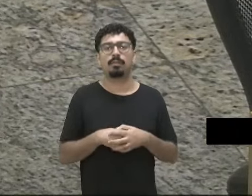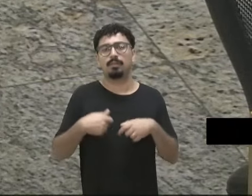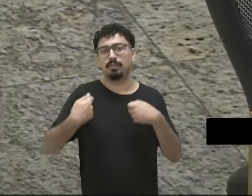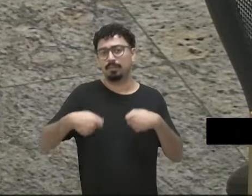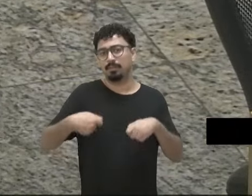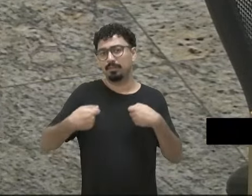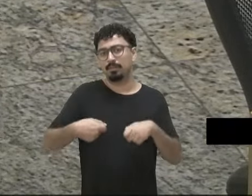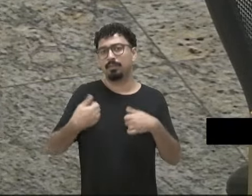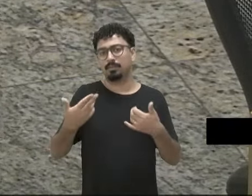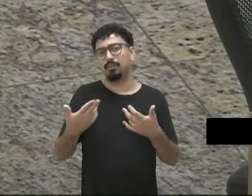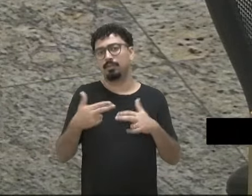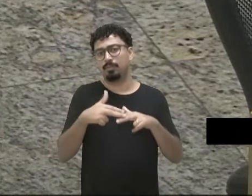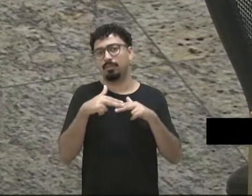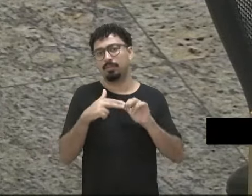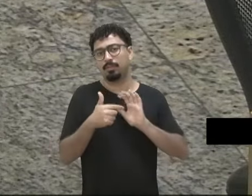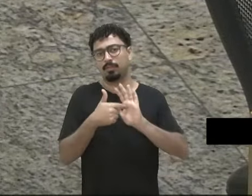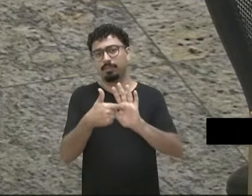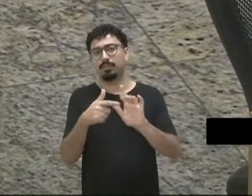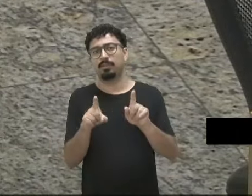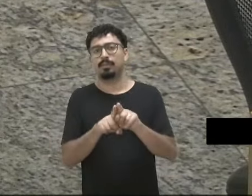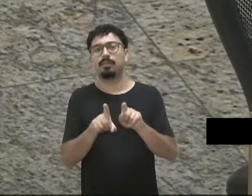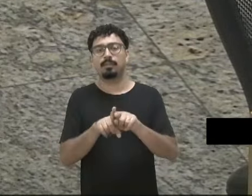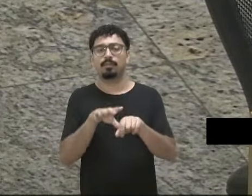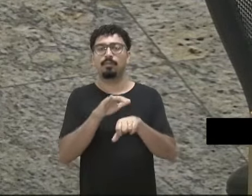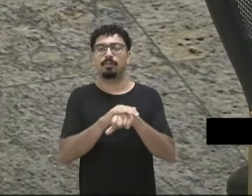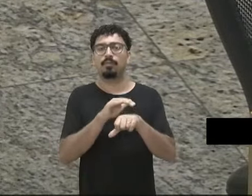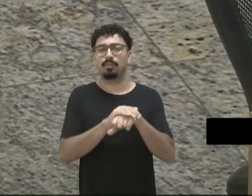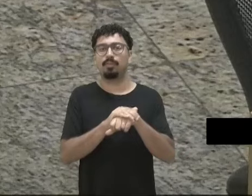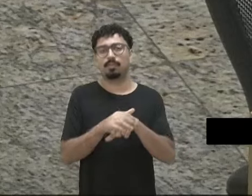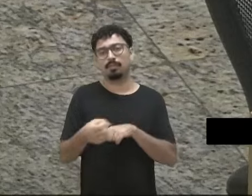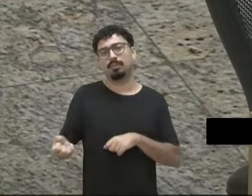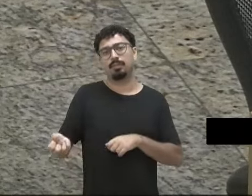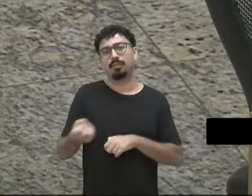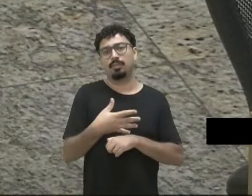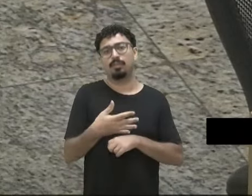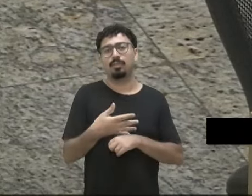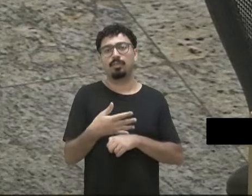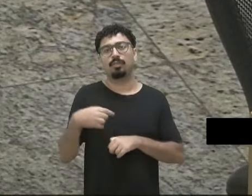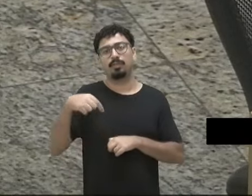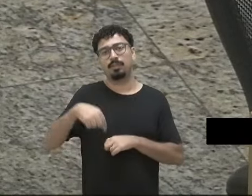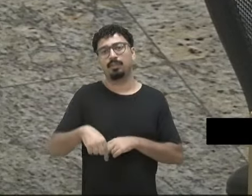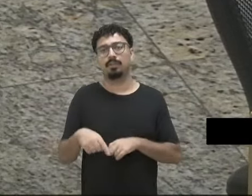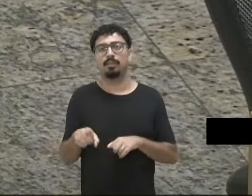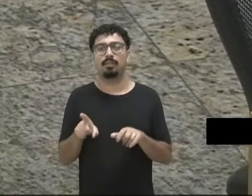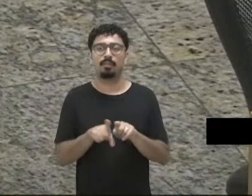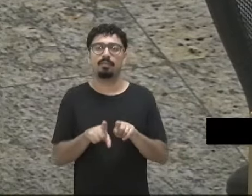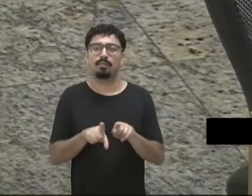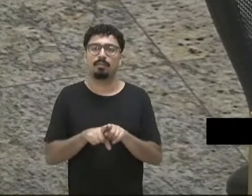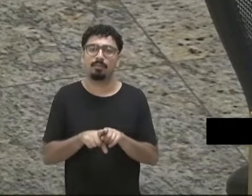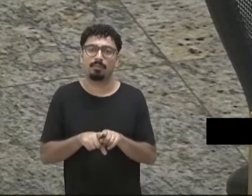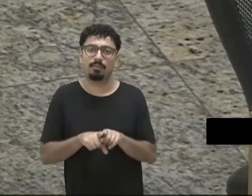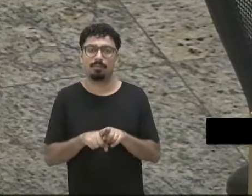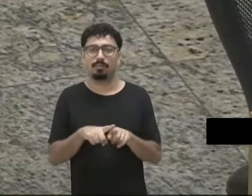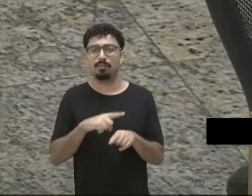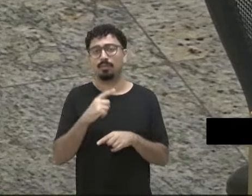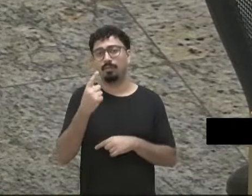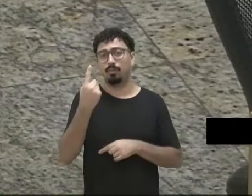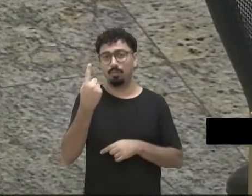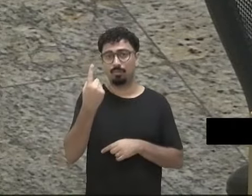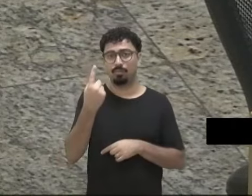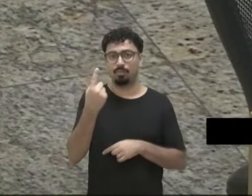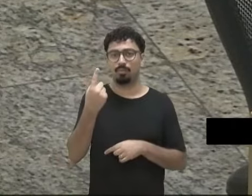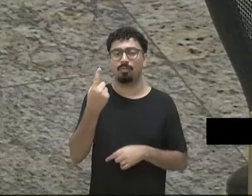essa apresentação que está sendo feita ineditamente aqui, né? Para atender um, apenas